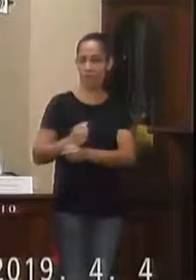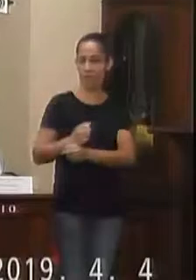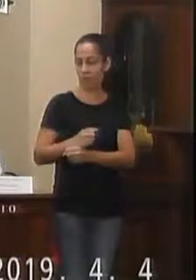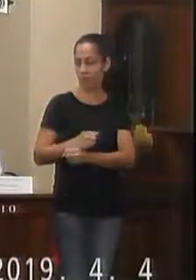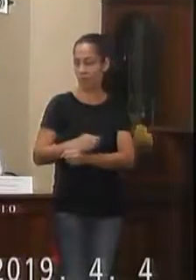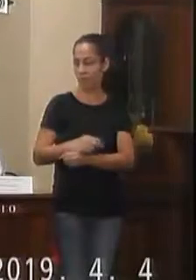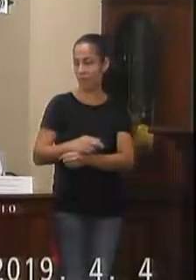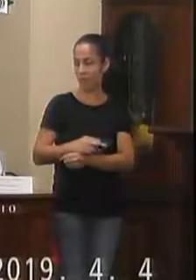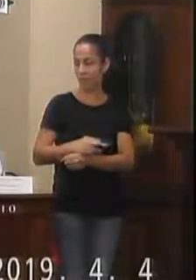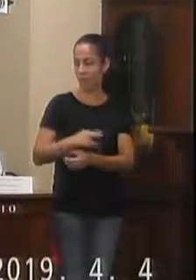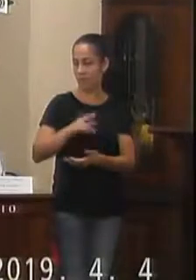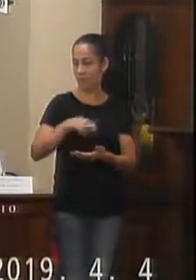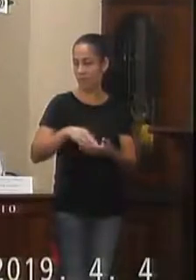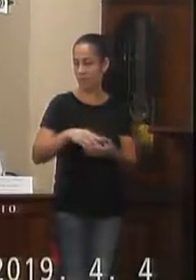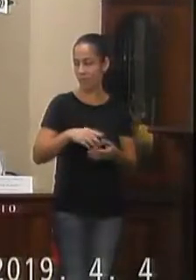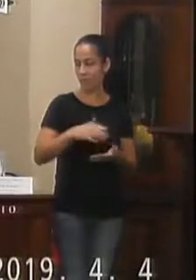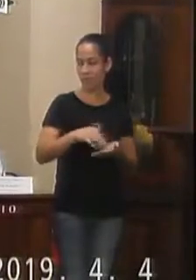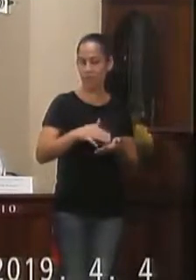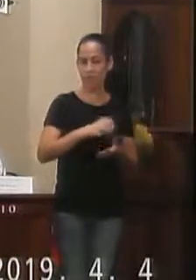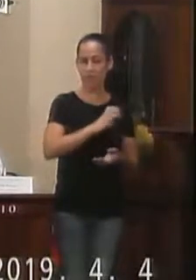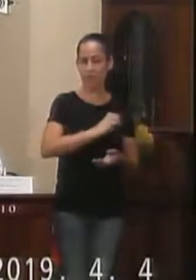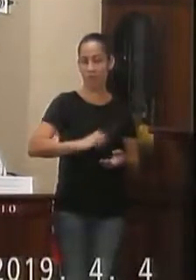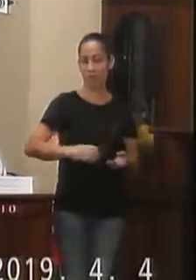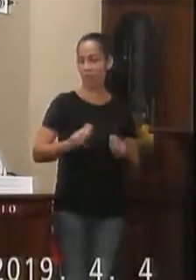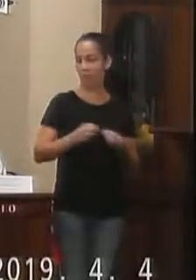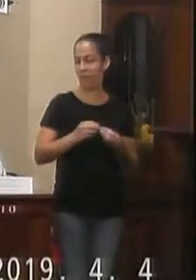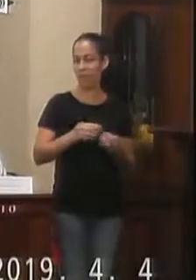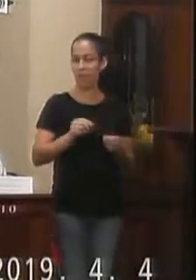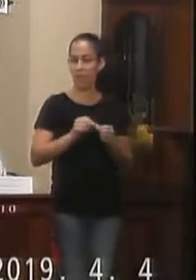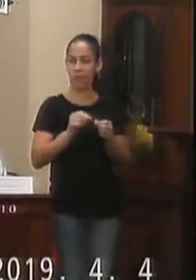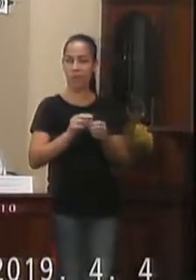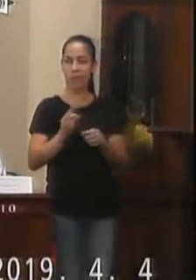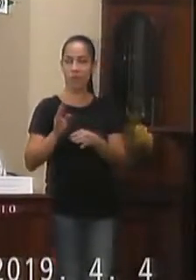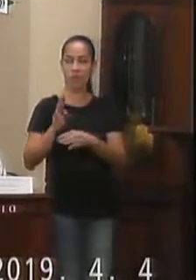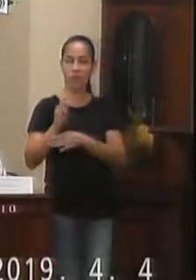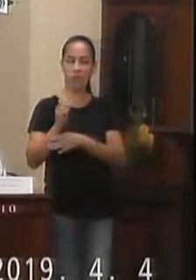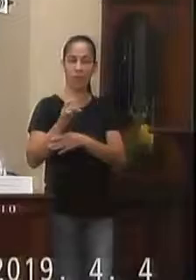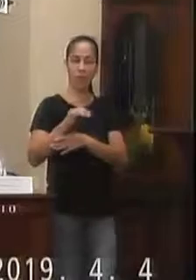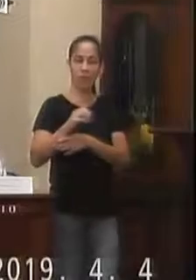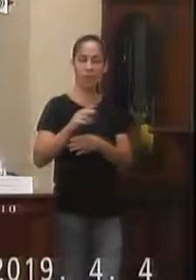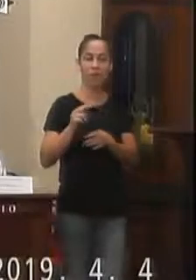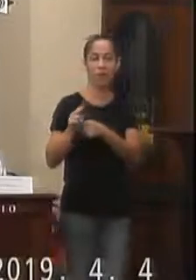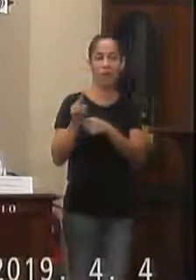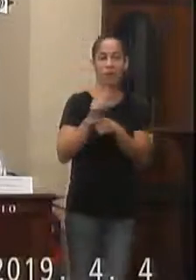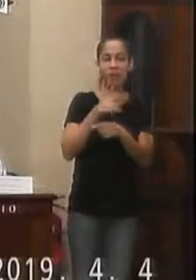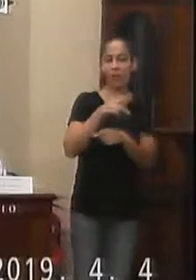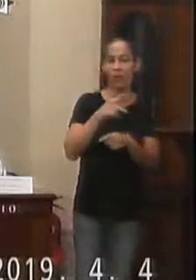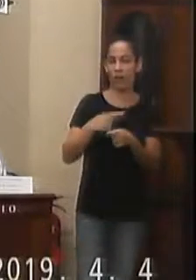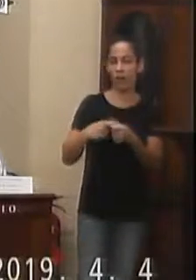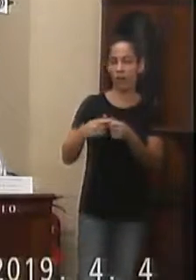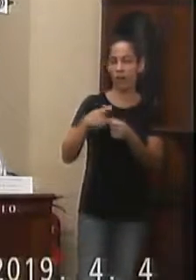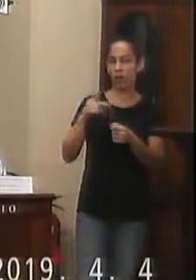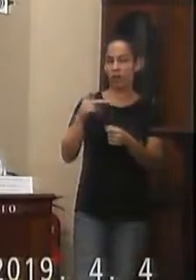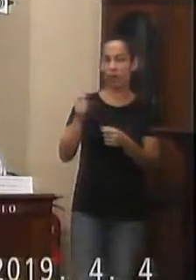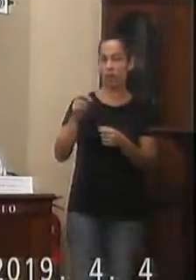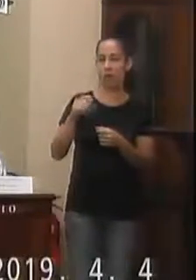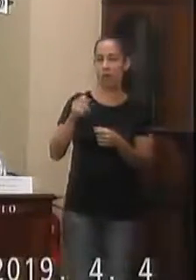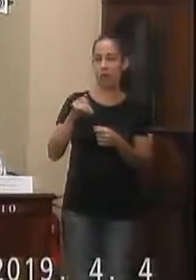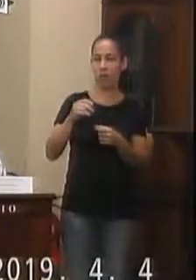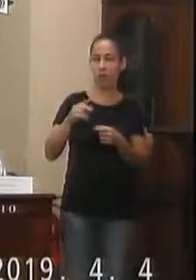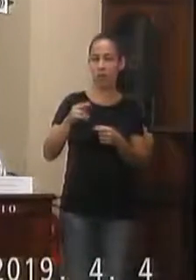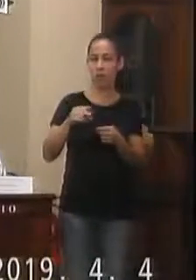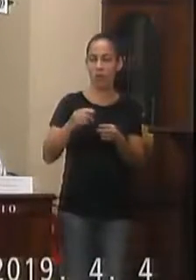o requerimento é para a Secretaria Estadual de Fazenda que seja instalada a barreira fiscal no distrito de Parapeúna, município de Valença, onde existe